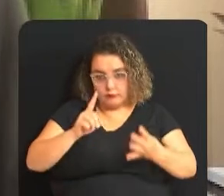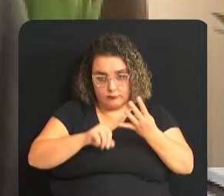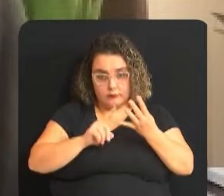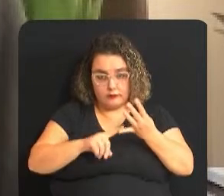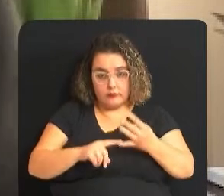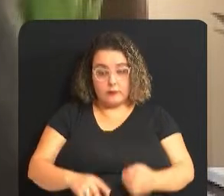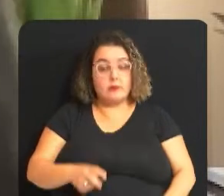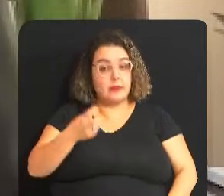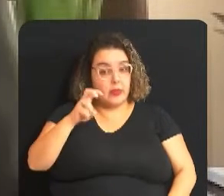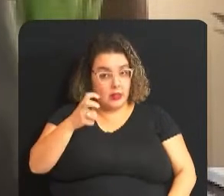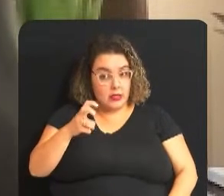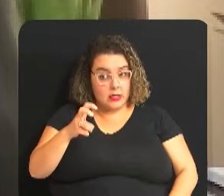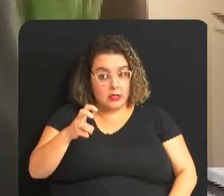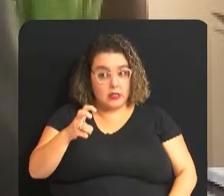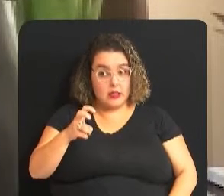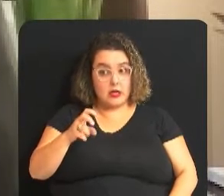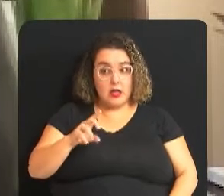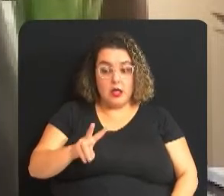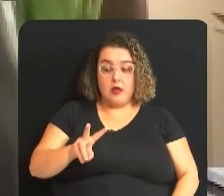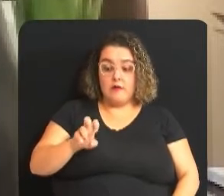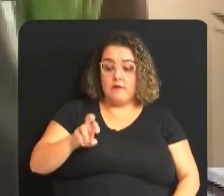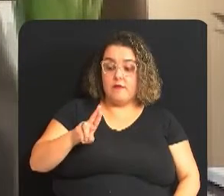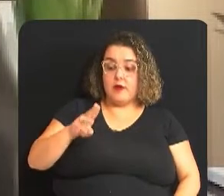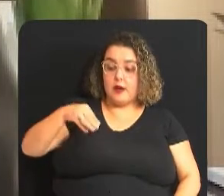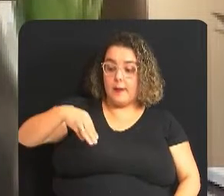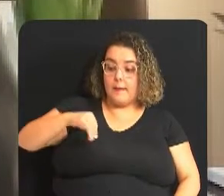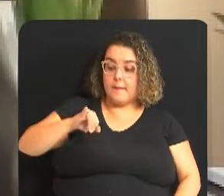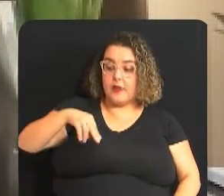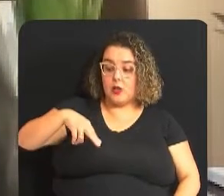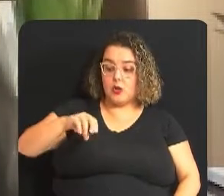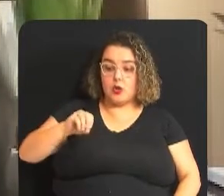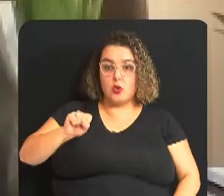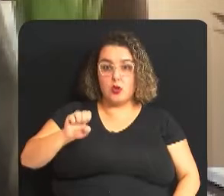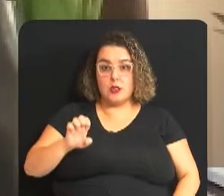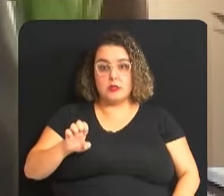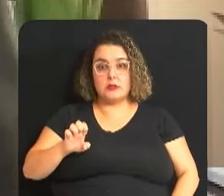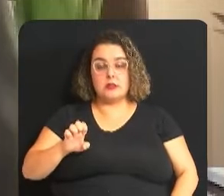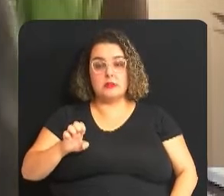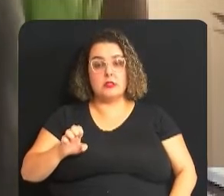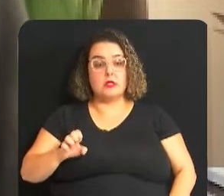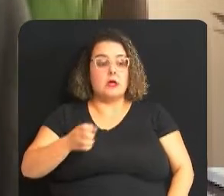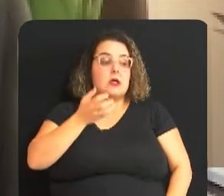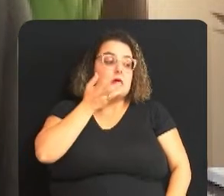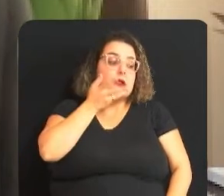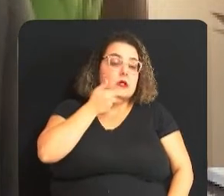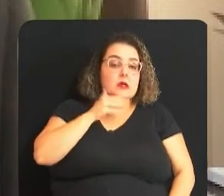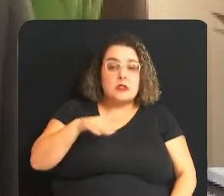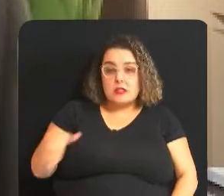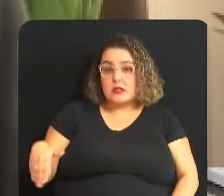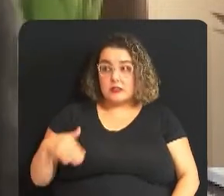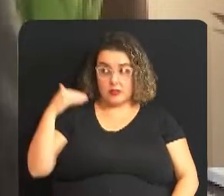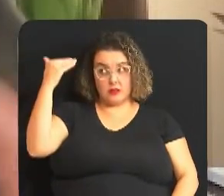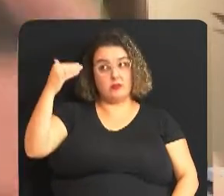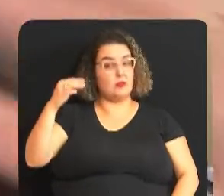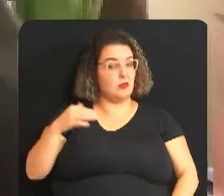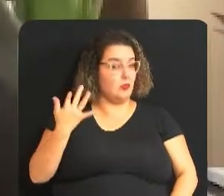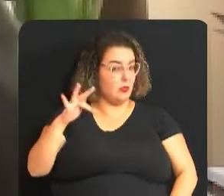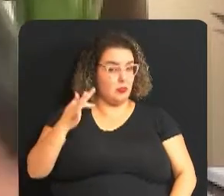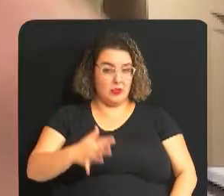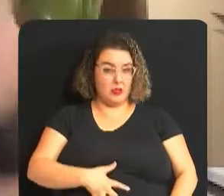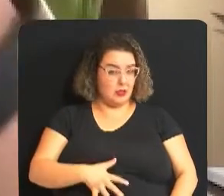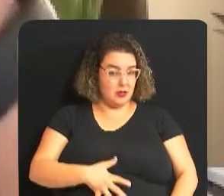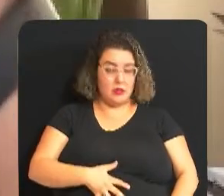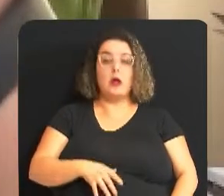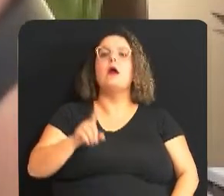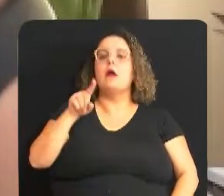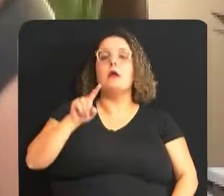A quinta coisa são verminoses. Está cheio de criancinha com dor de barriga, adulto, que é um verme no intestino. Então, não é tomar remédio para